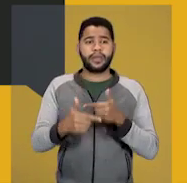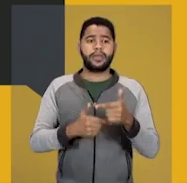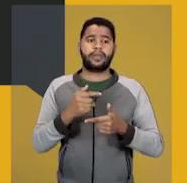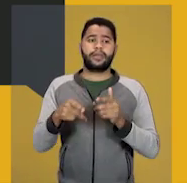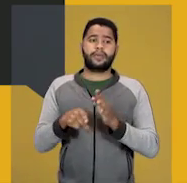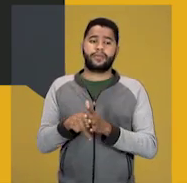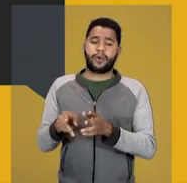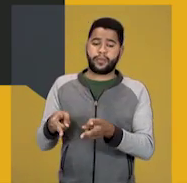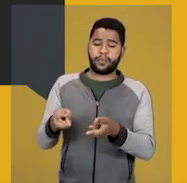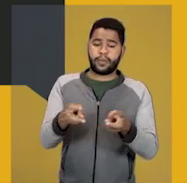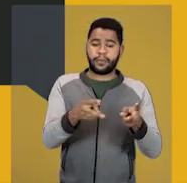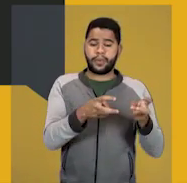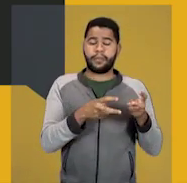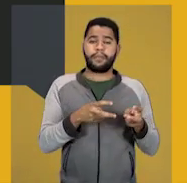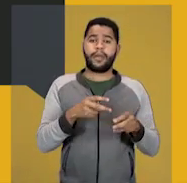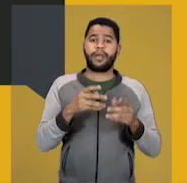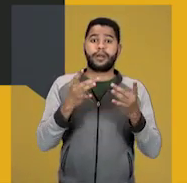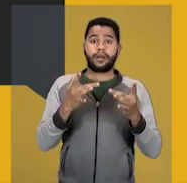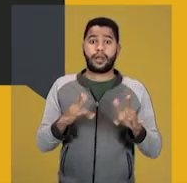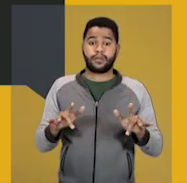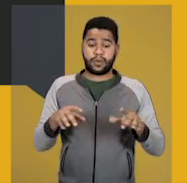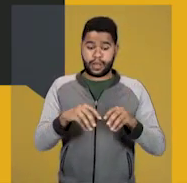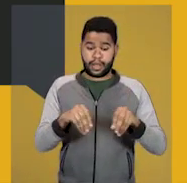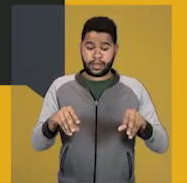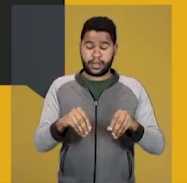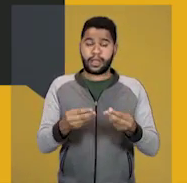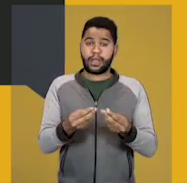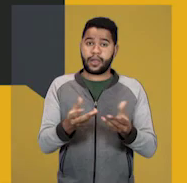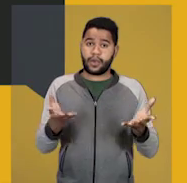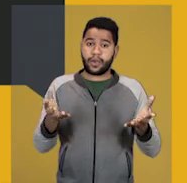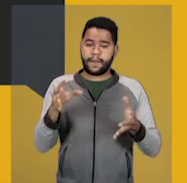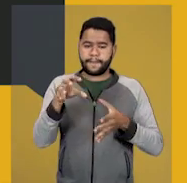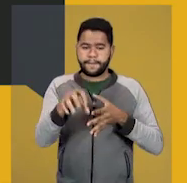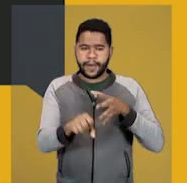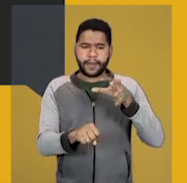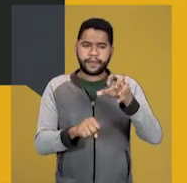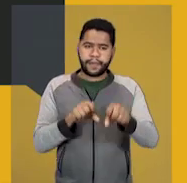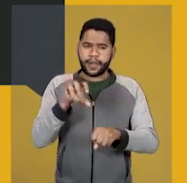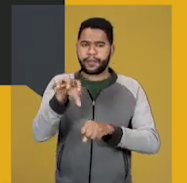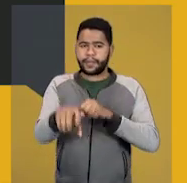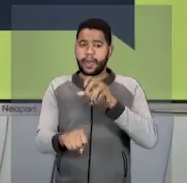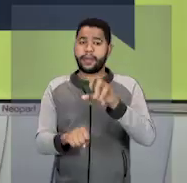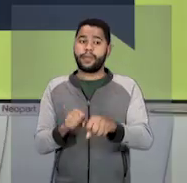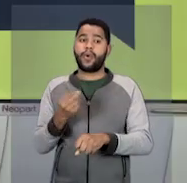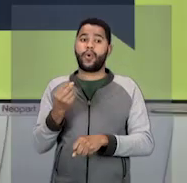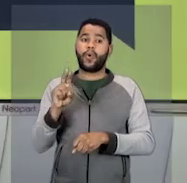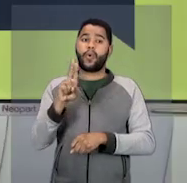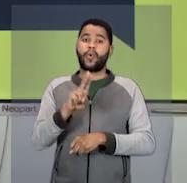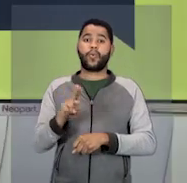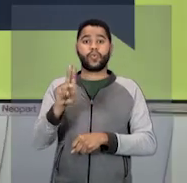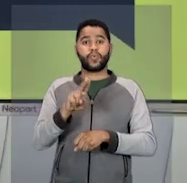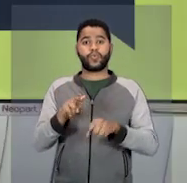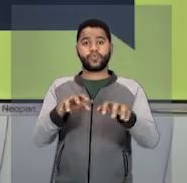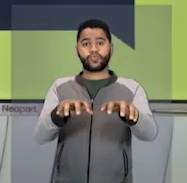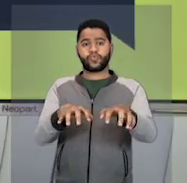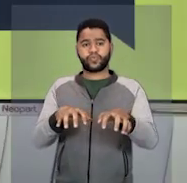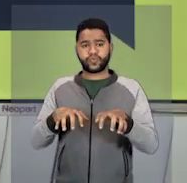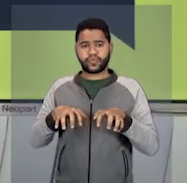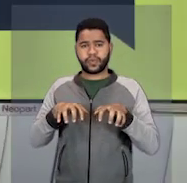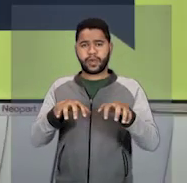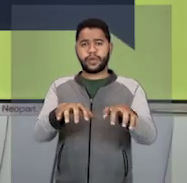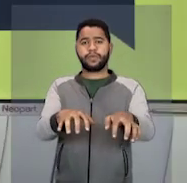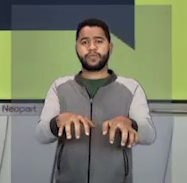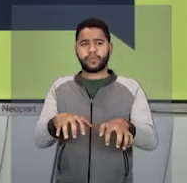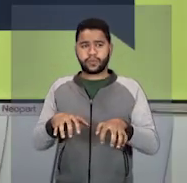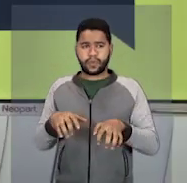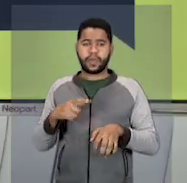recursos naturais que a terra oferece por meio da coleta tanto manual ou com o uso de máquinas. Também o extrativismo nós